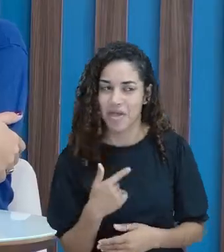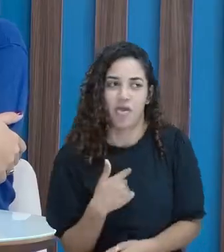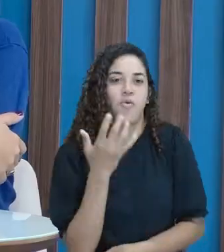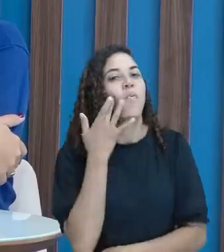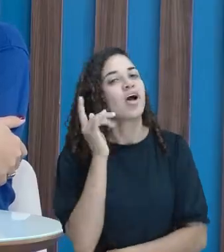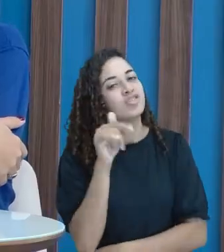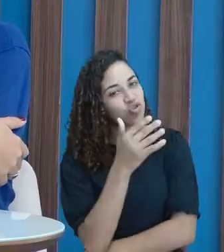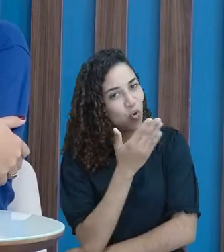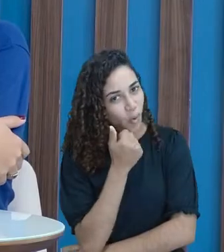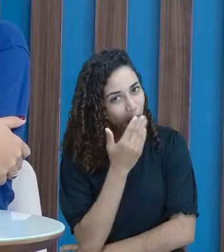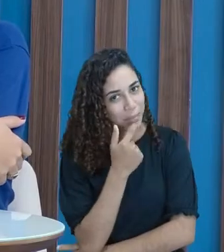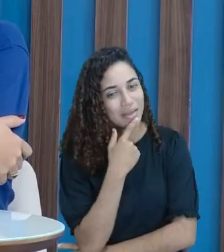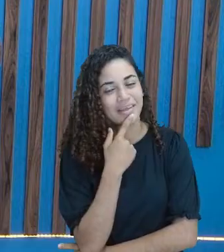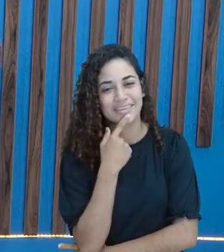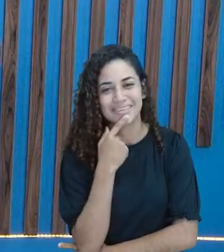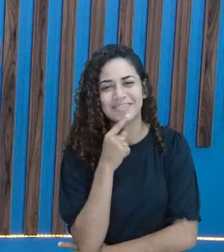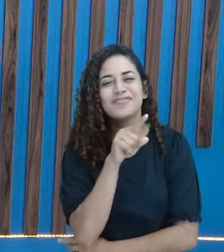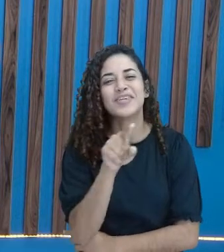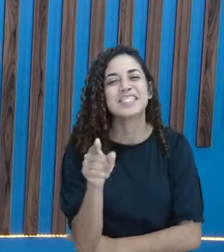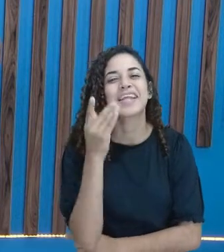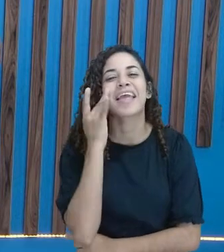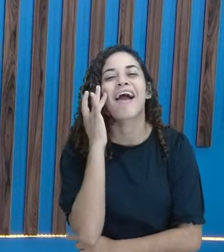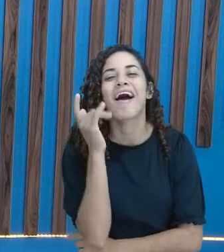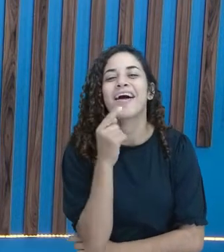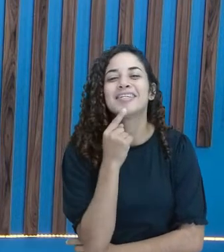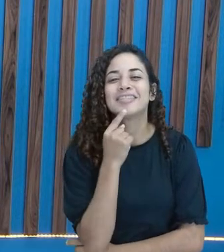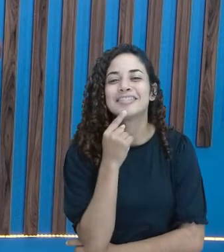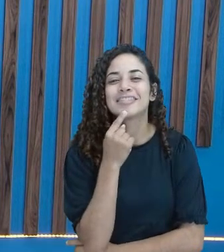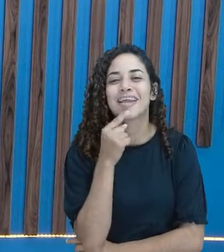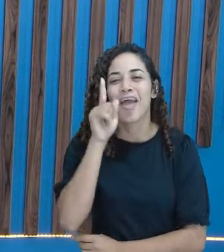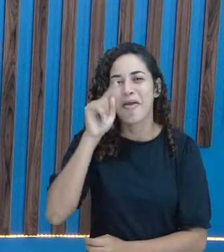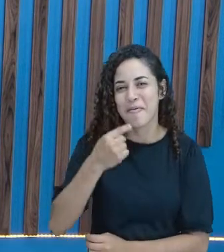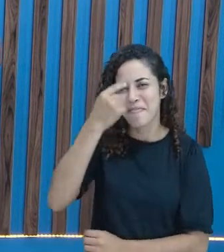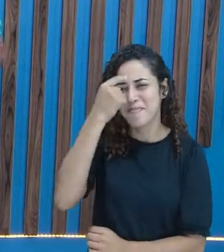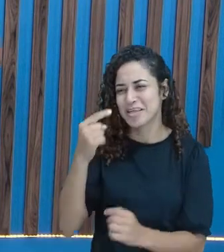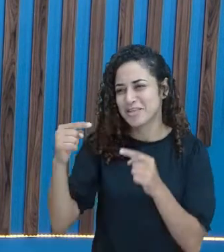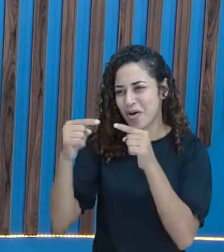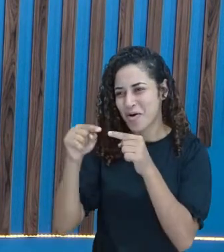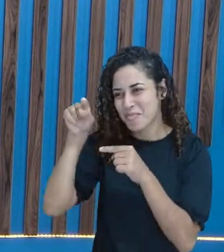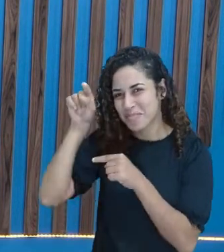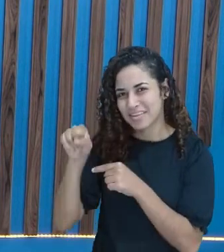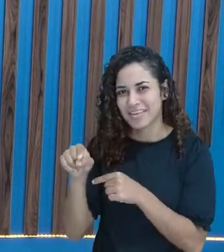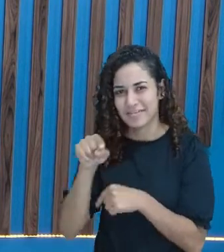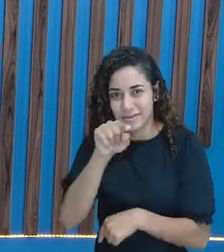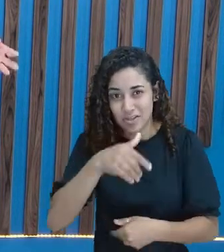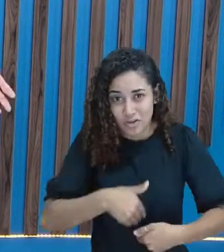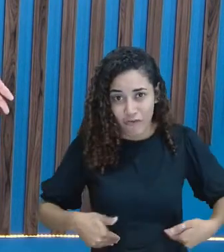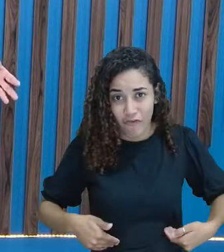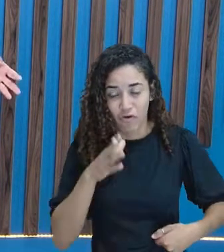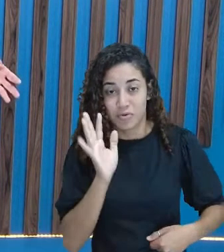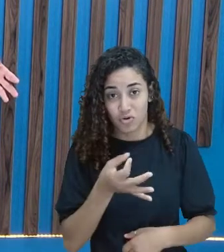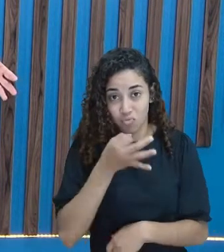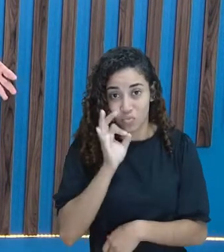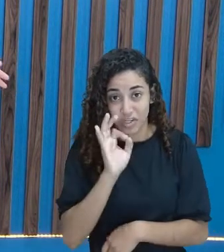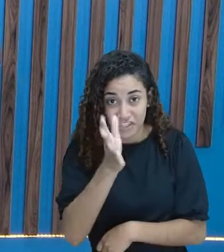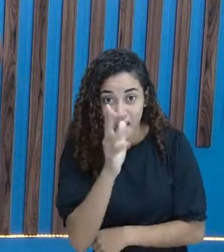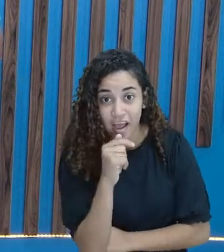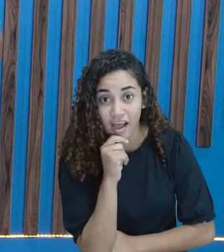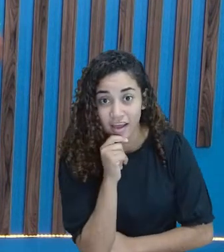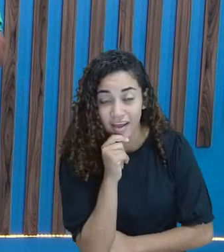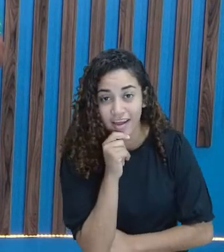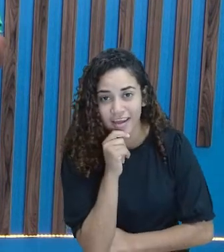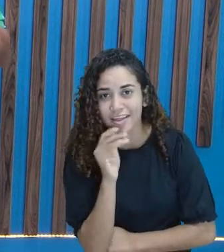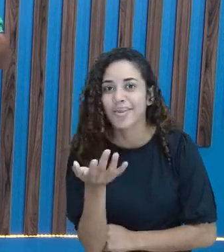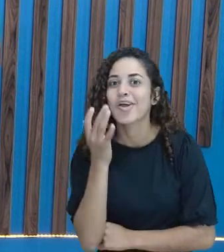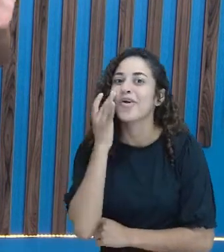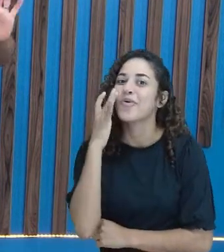de comer. E vocês, crianças, será que pensam como a professora Verônica? Será que estão com fome? Já tomaram o café da manhã? Eu acho que